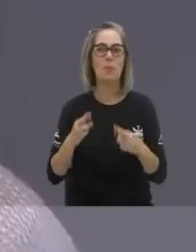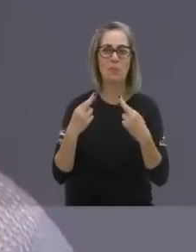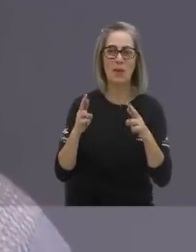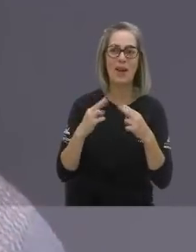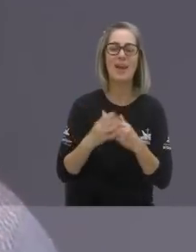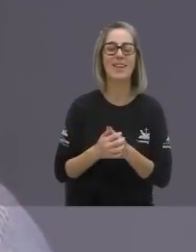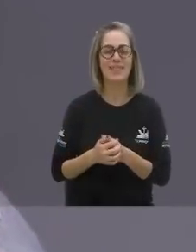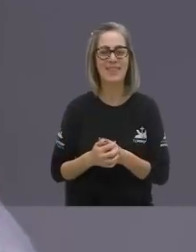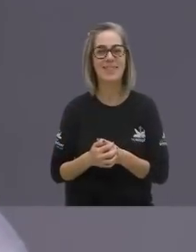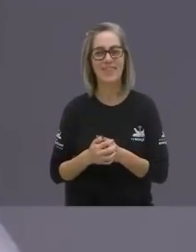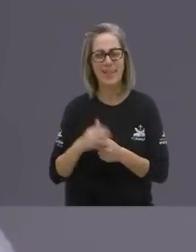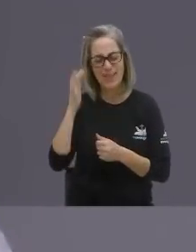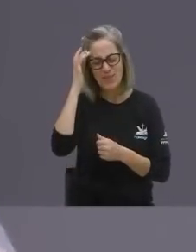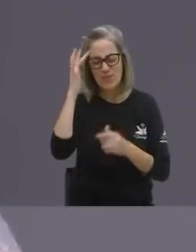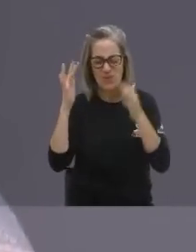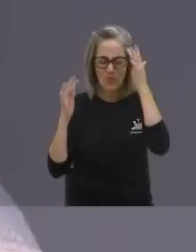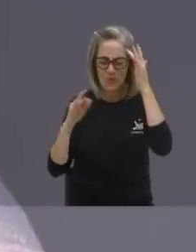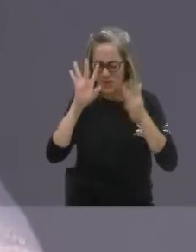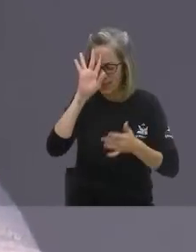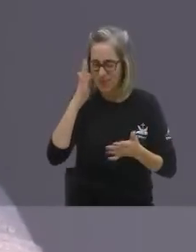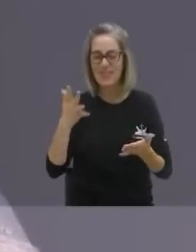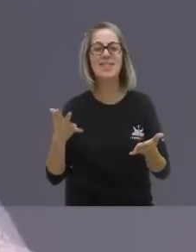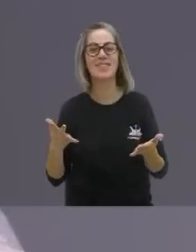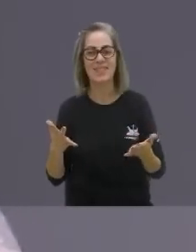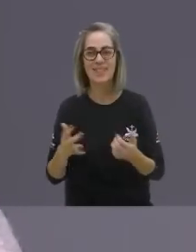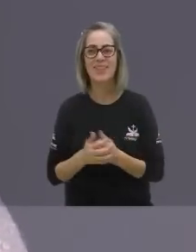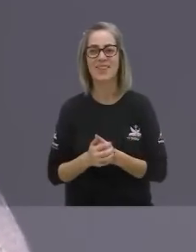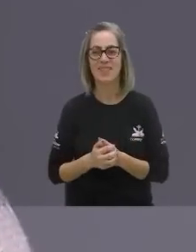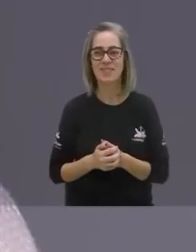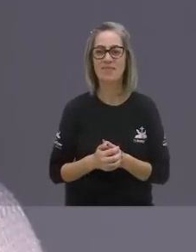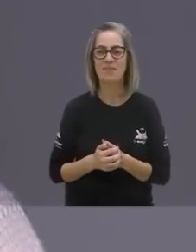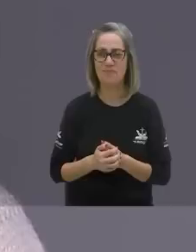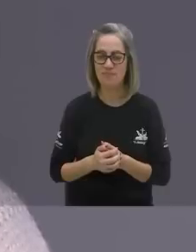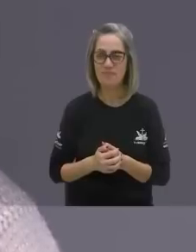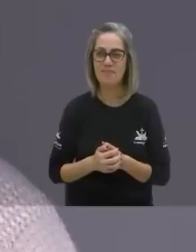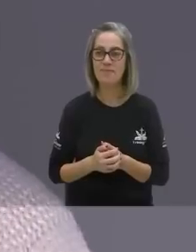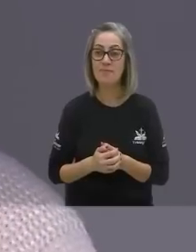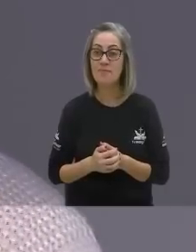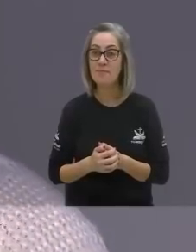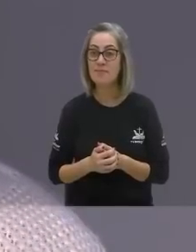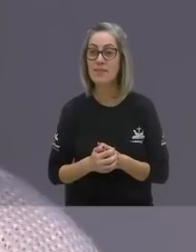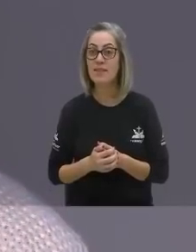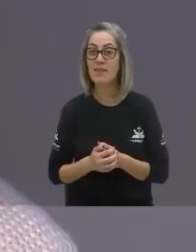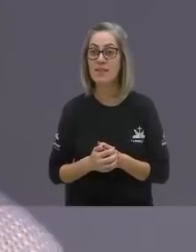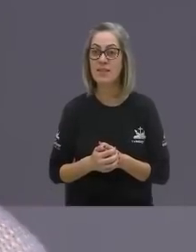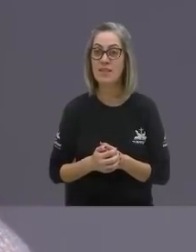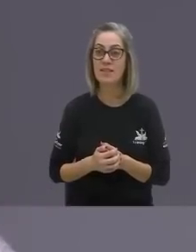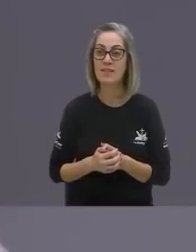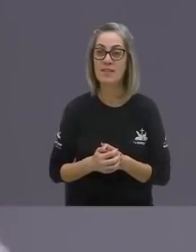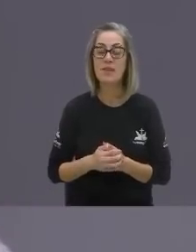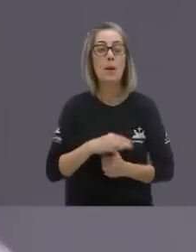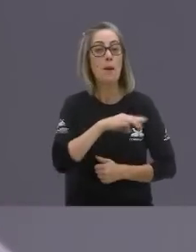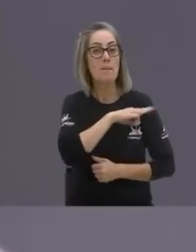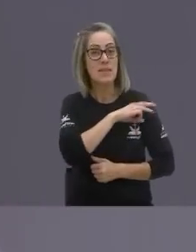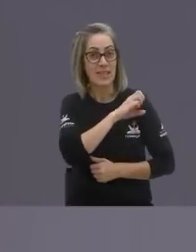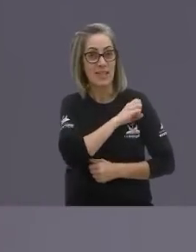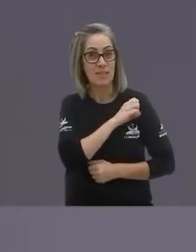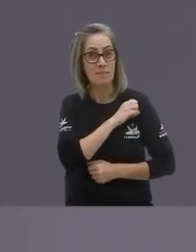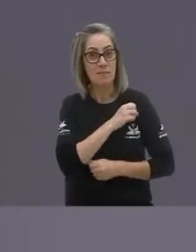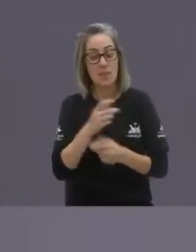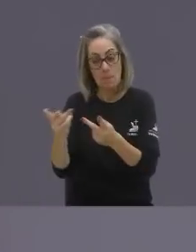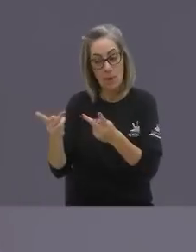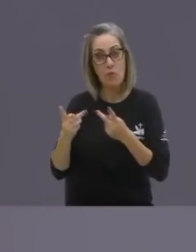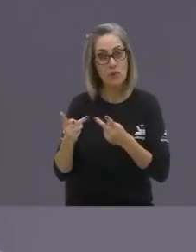um sonho para mim que está sendo realizado, graças a uma amiga que é ministra da Eucaristia, que lá na minha igreja, que me convidou para vir nessa excursão com